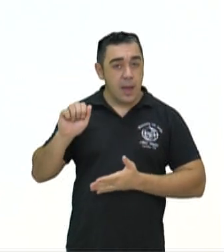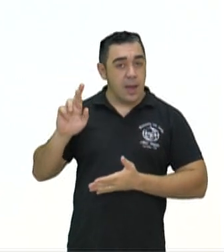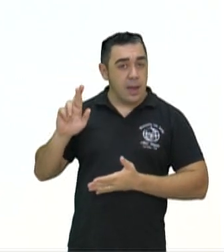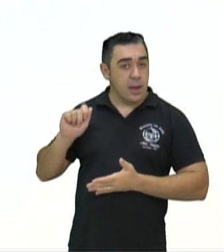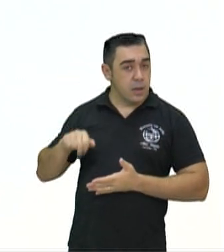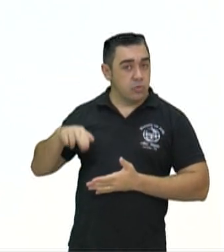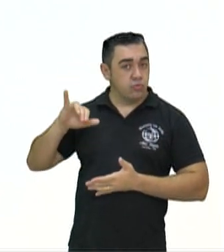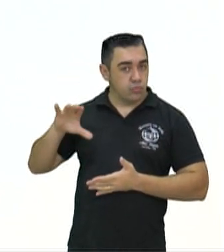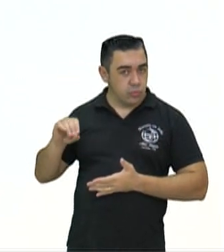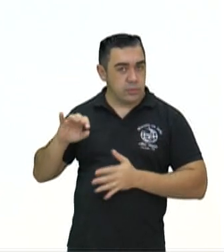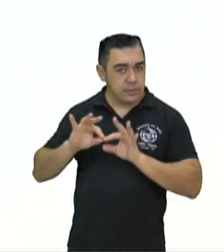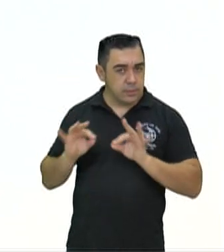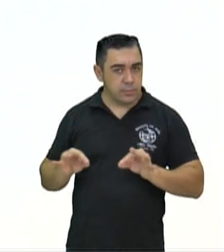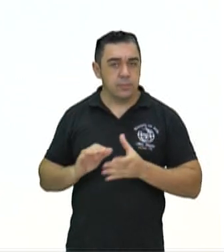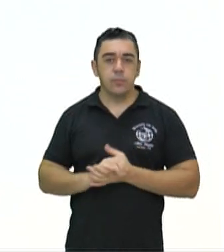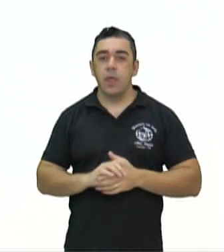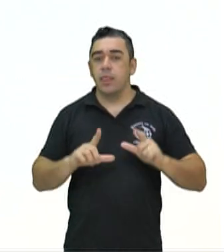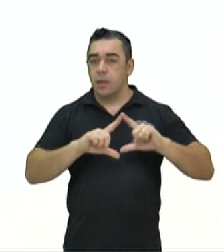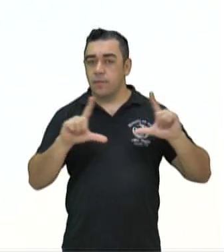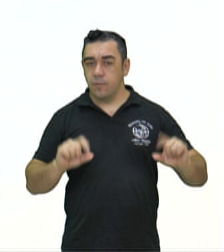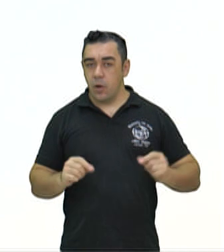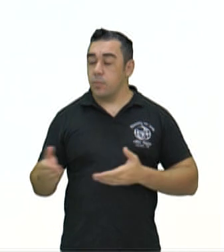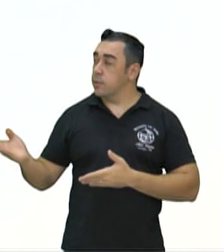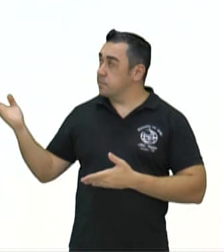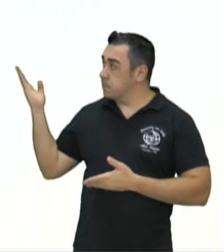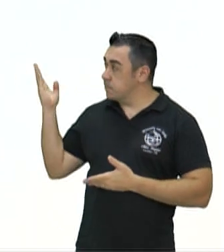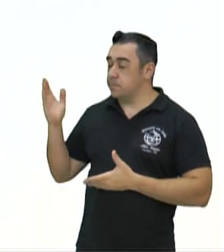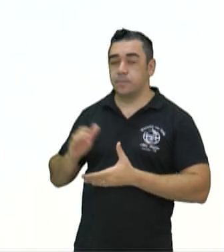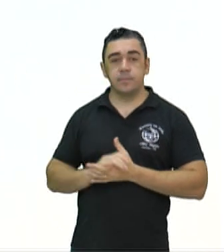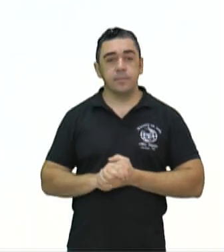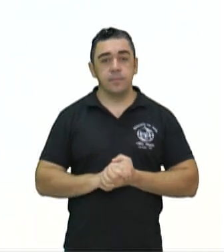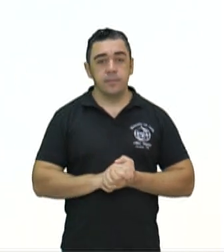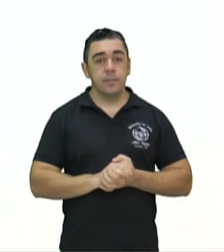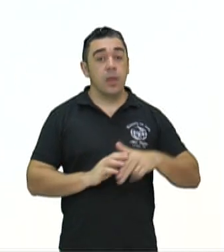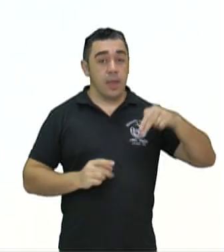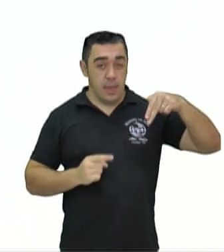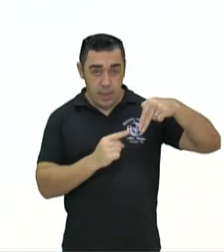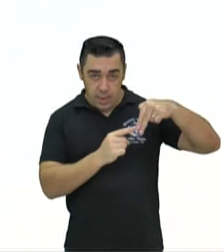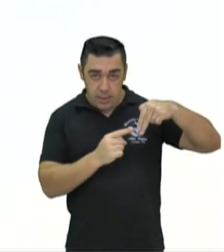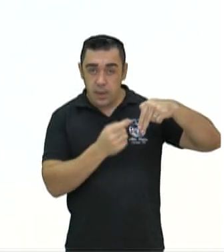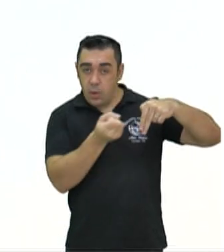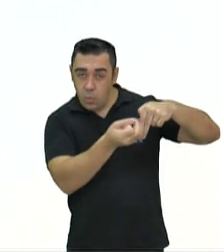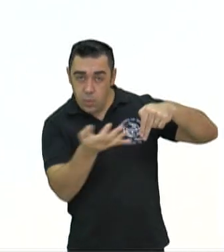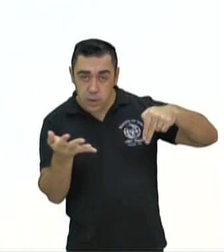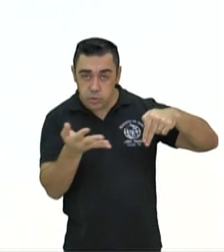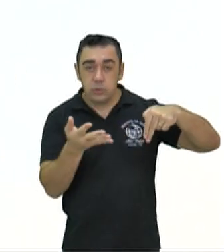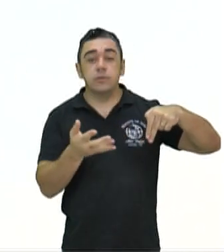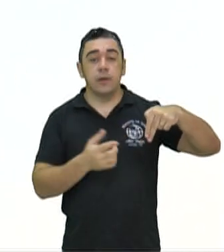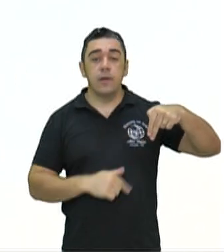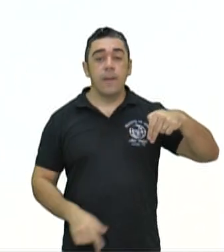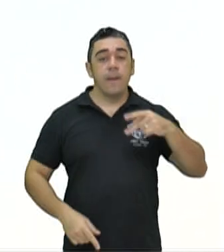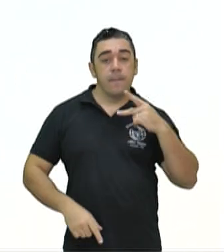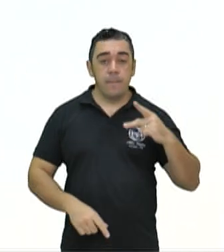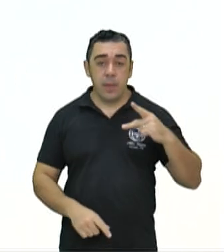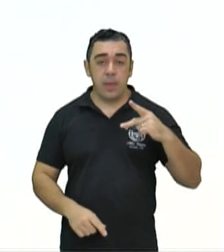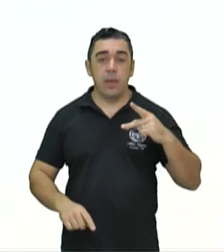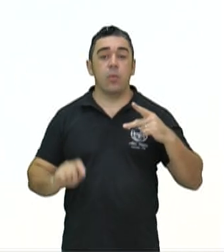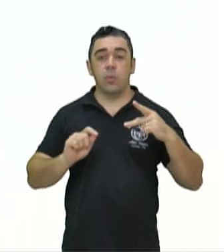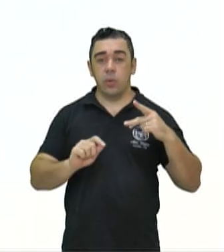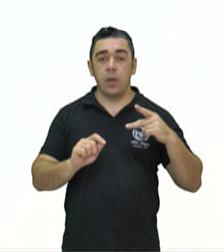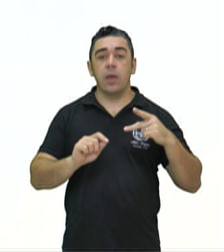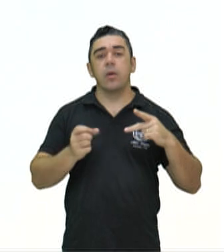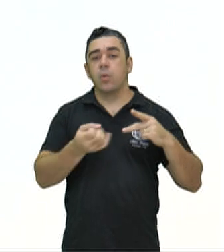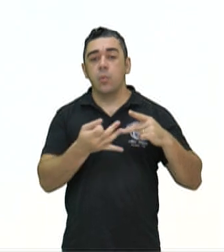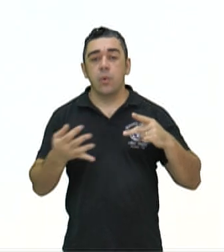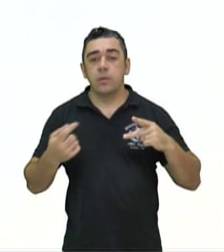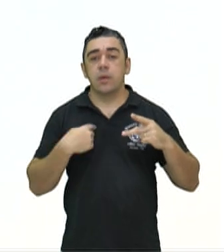arranjo simples. Então, temos a fórmula aqui, onde o N é o número de elementos e o P é o